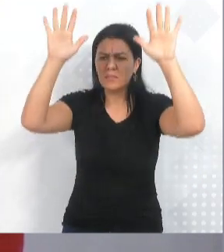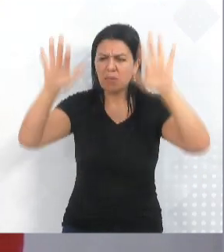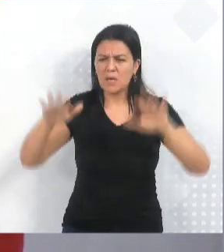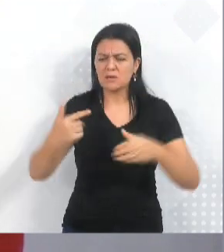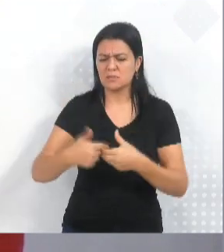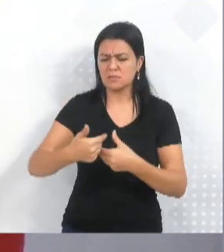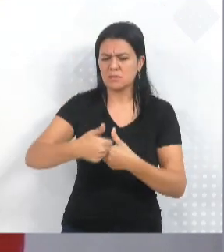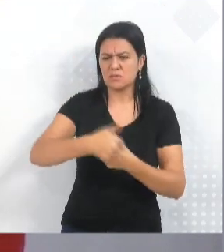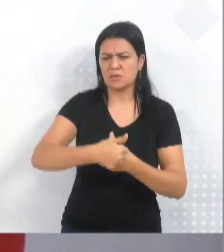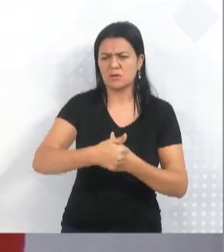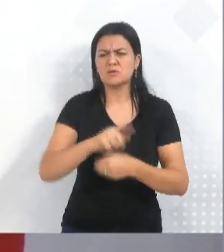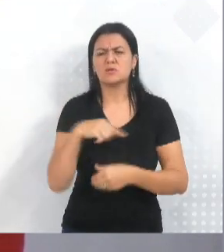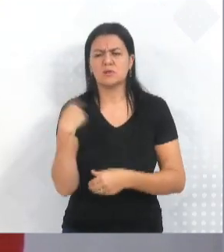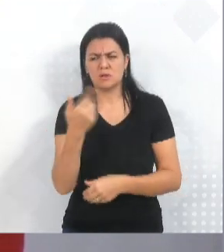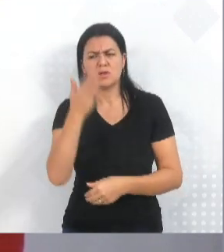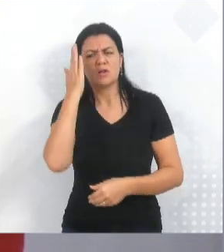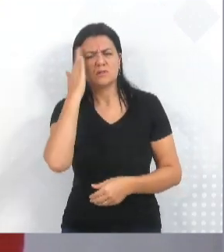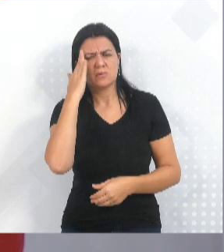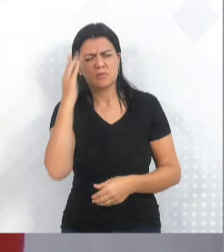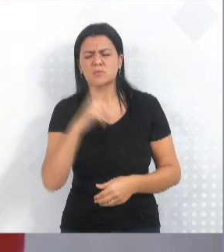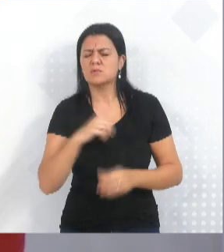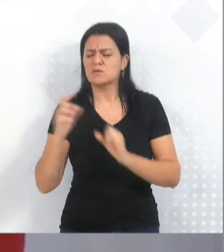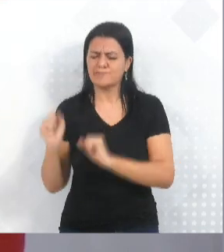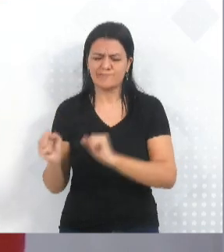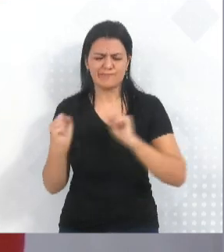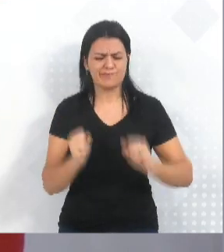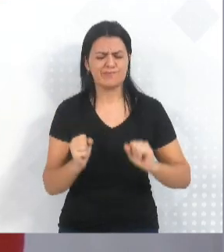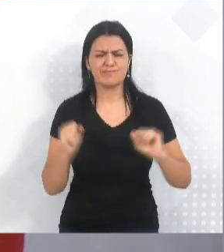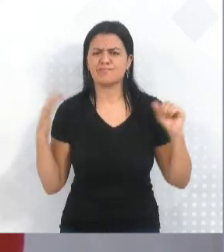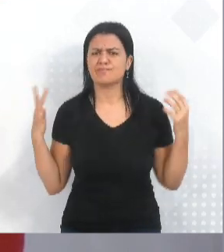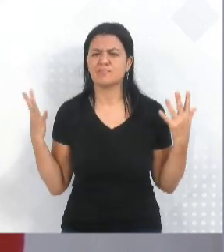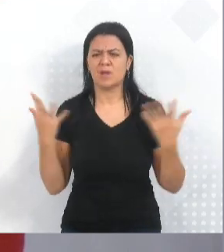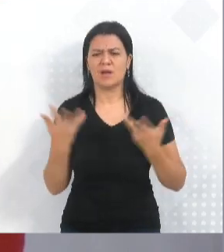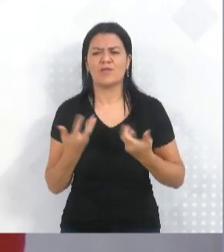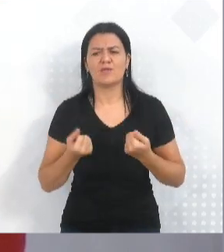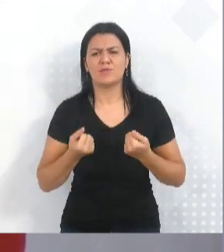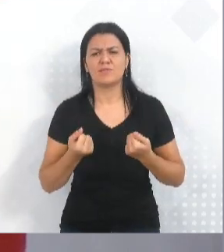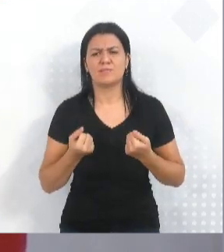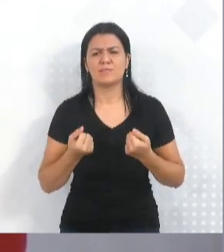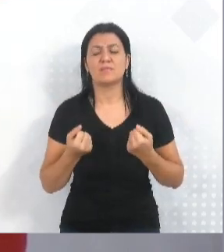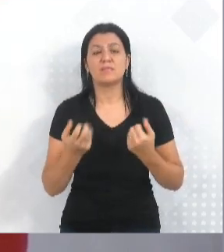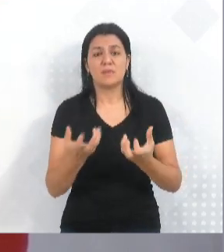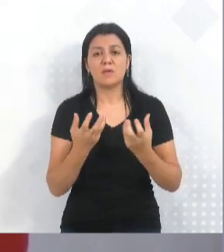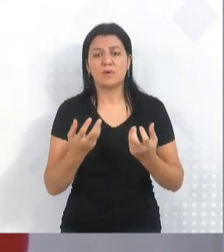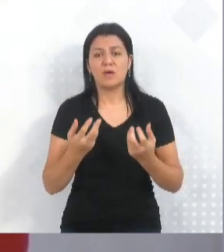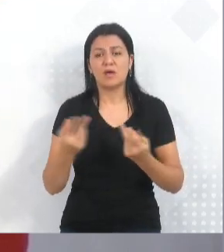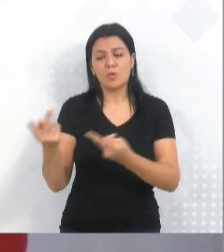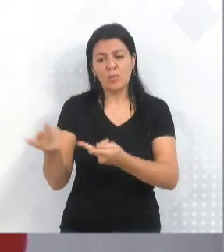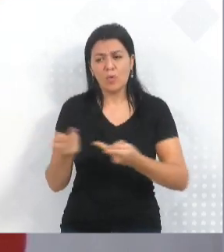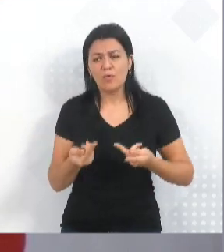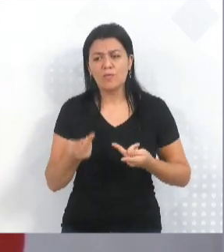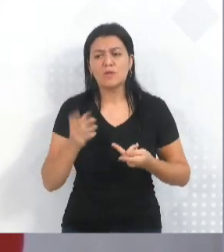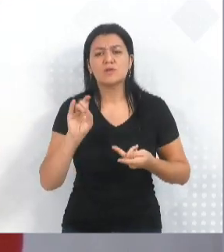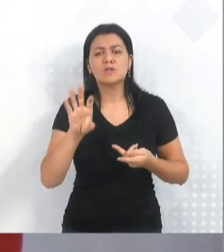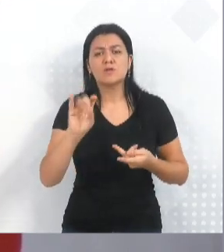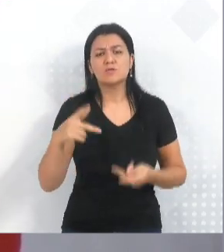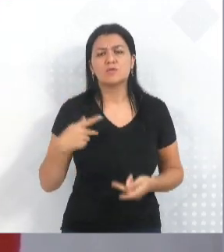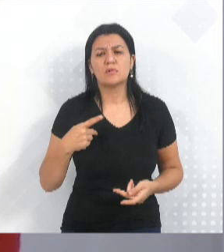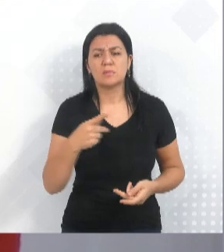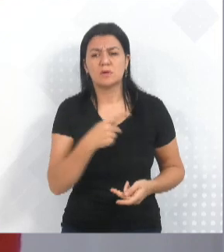tem um poder extraordinário. E eu quero estender o convite, não só aos pastores e